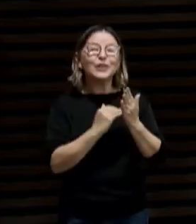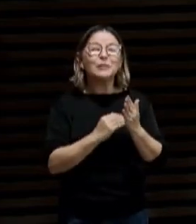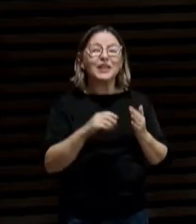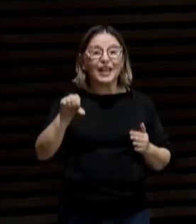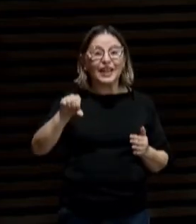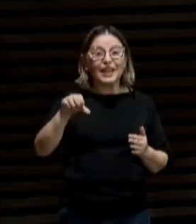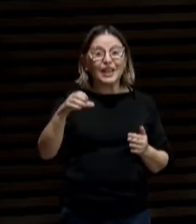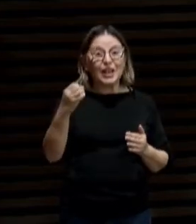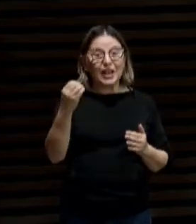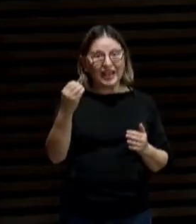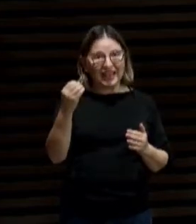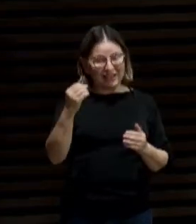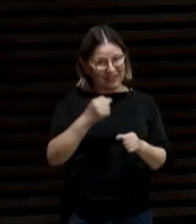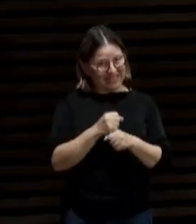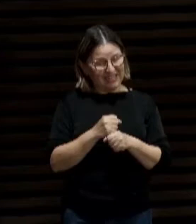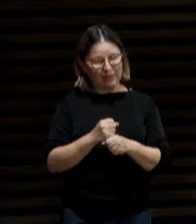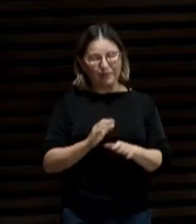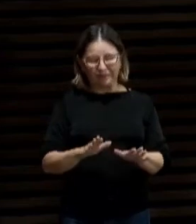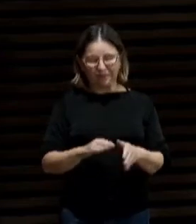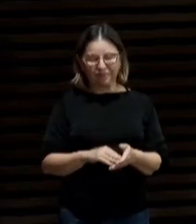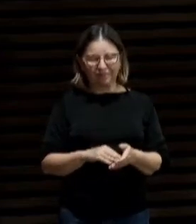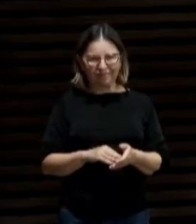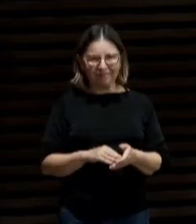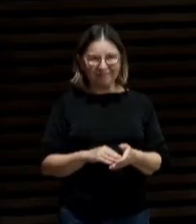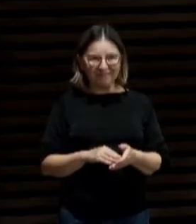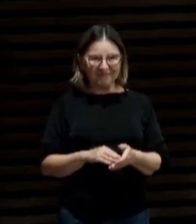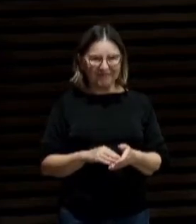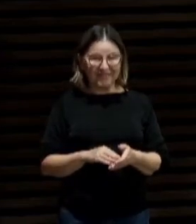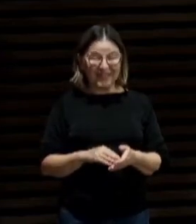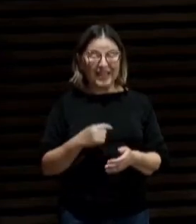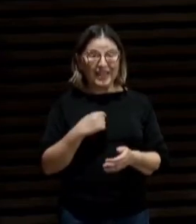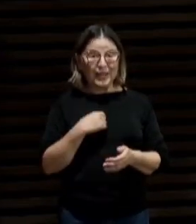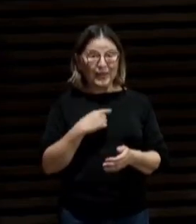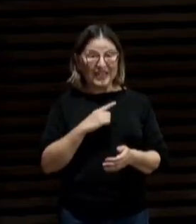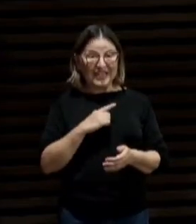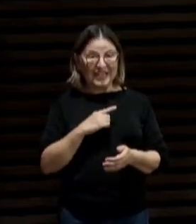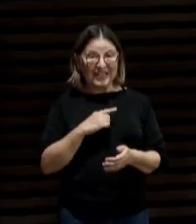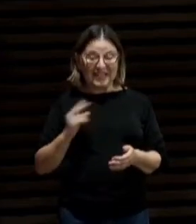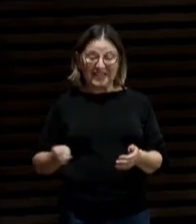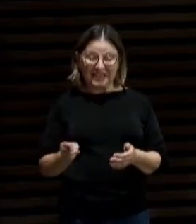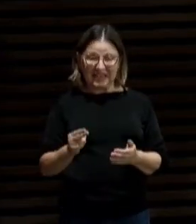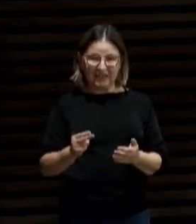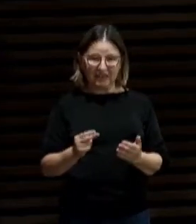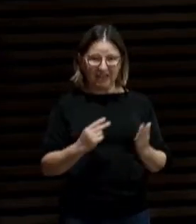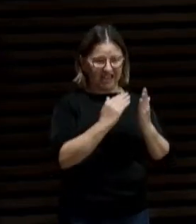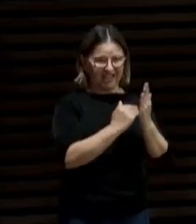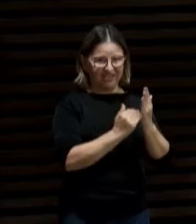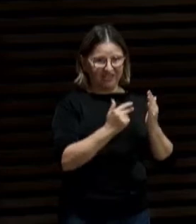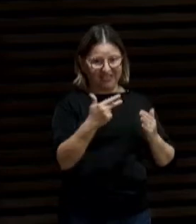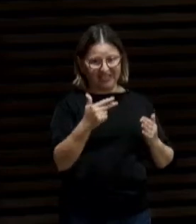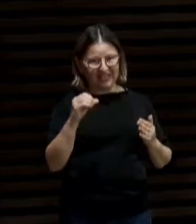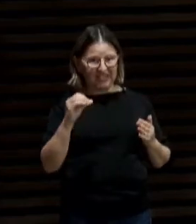Ok. E agora eu tenho, então, fazer uma conta mais difícil. Eu tenho a eternidade, e eu tiro 300 anos,